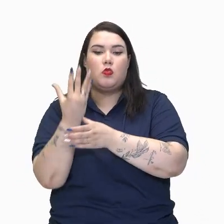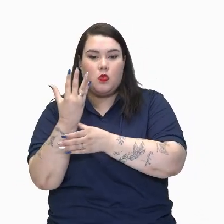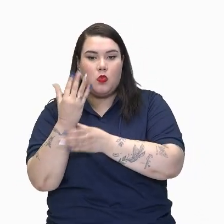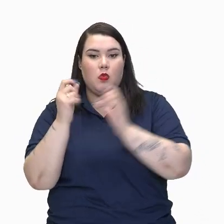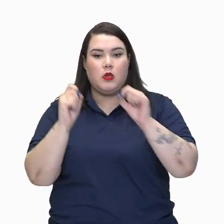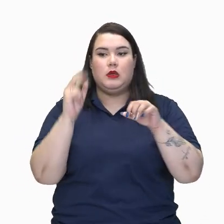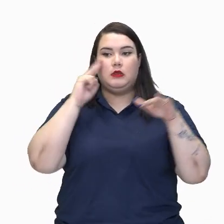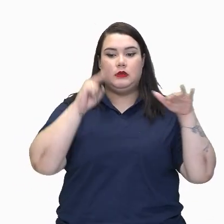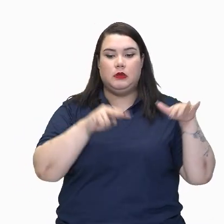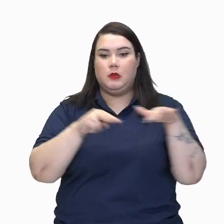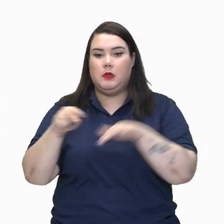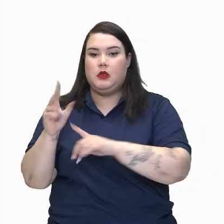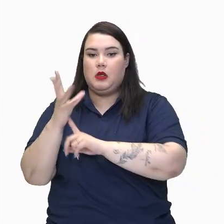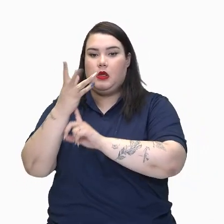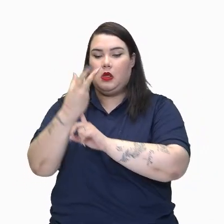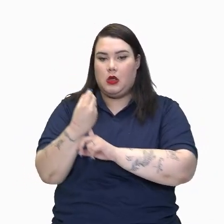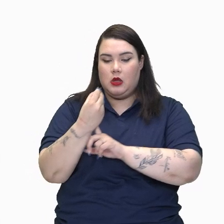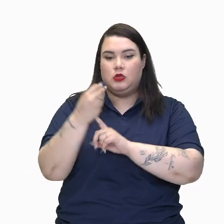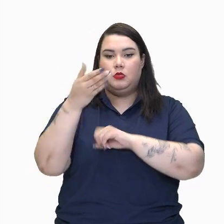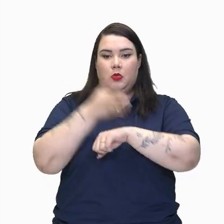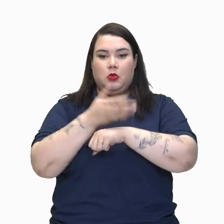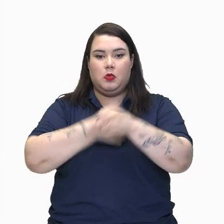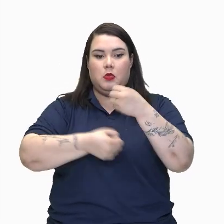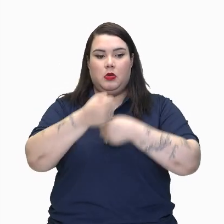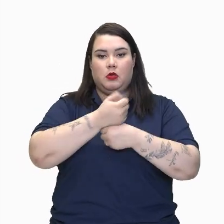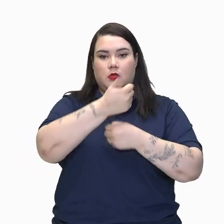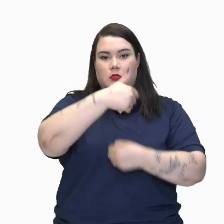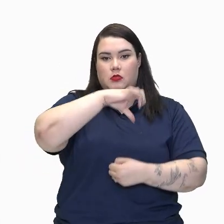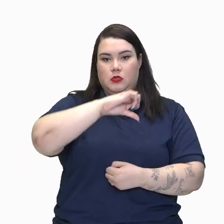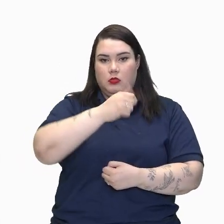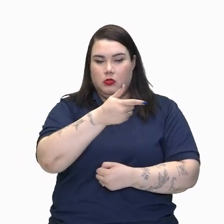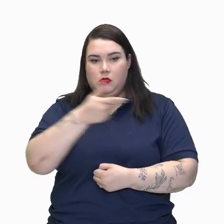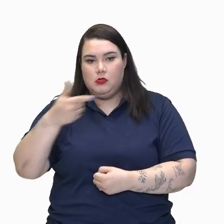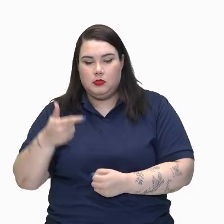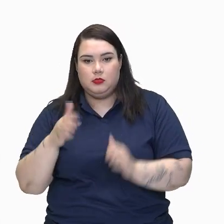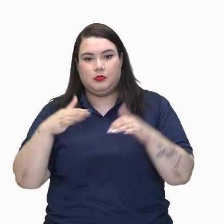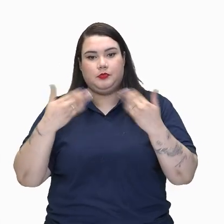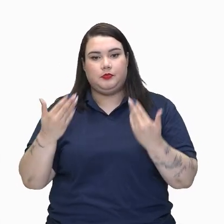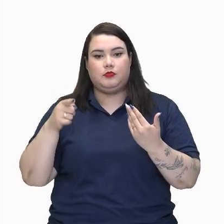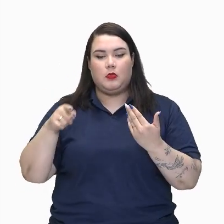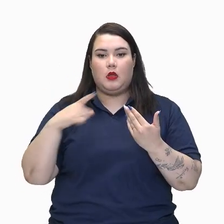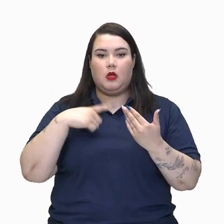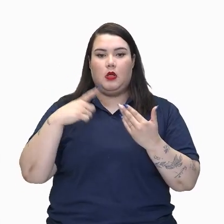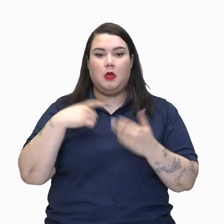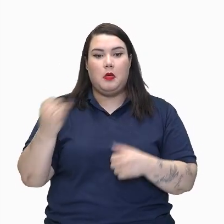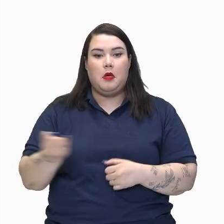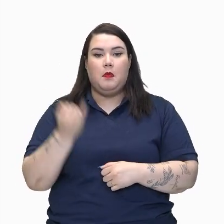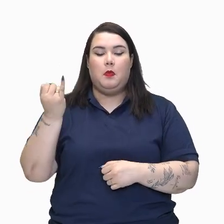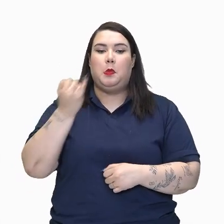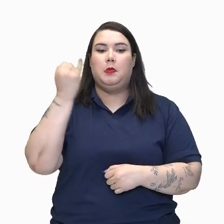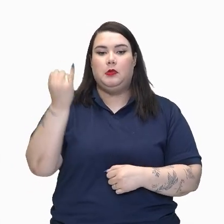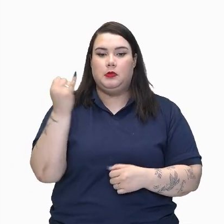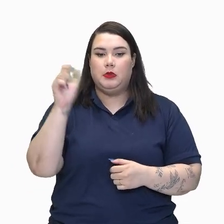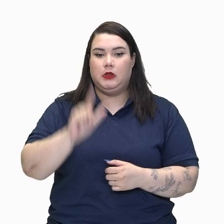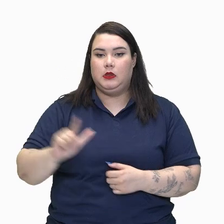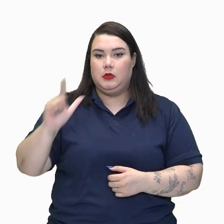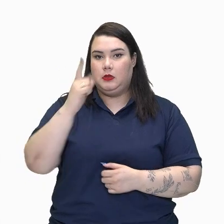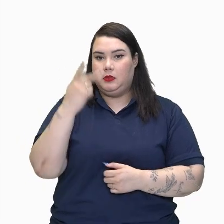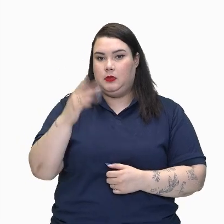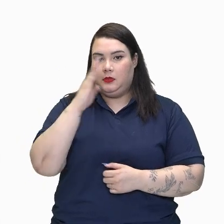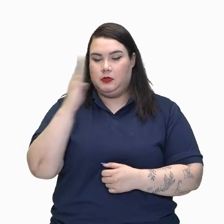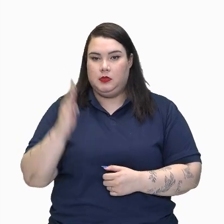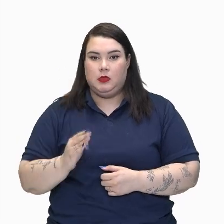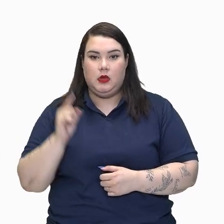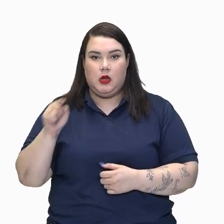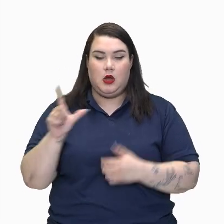de Arte Moderna de 22, um dos líderes, estava ali à frente e é extremamente importante para a literatura brasileira. Além